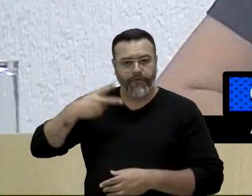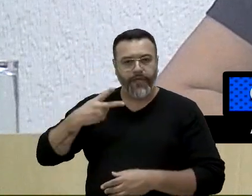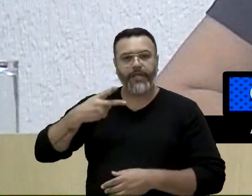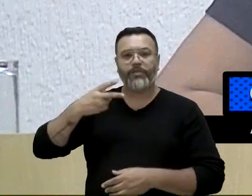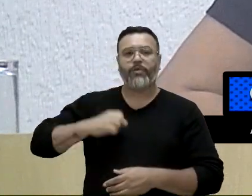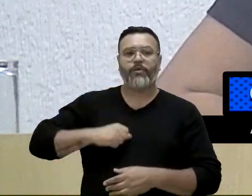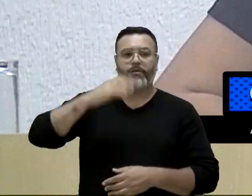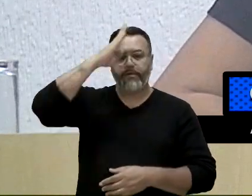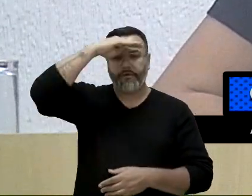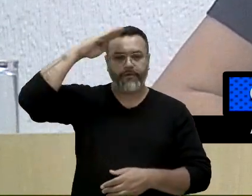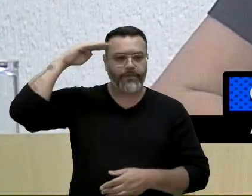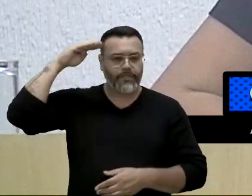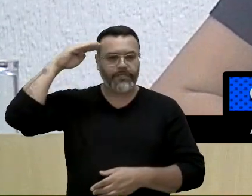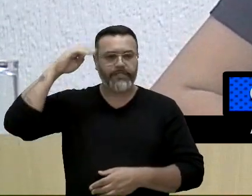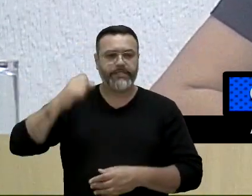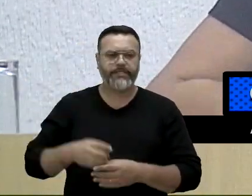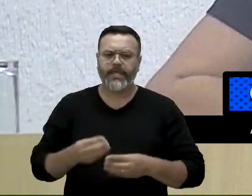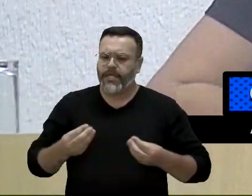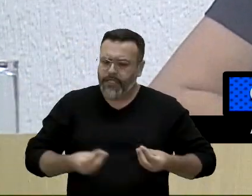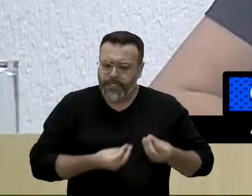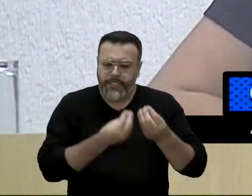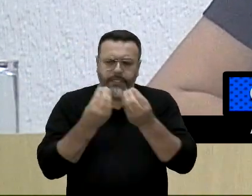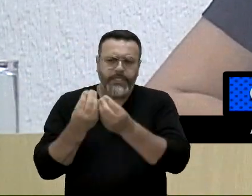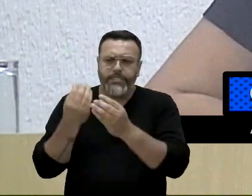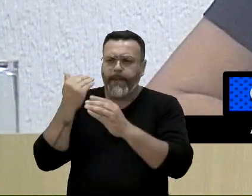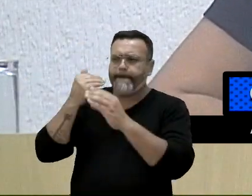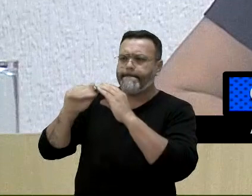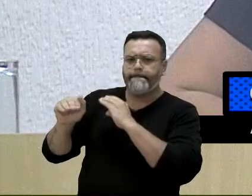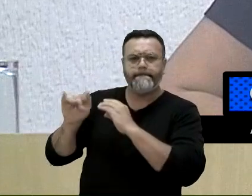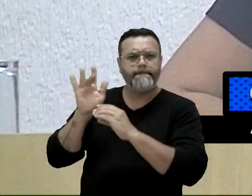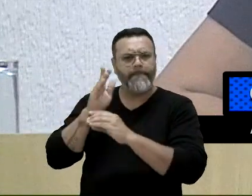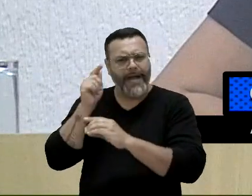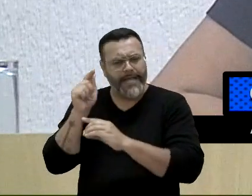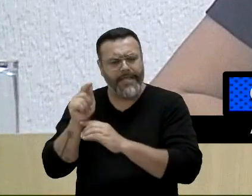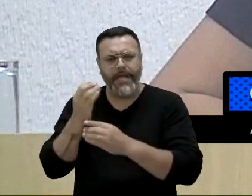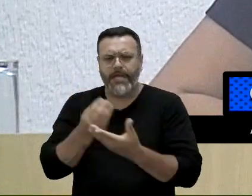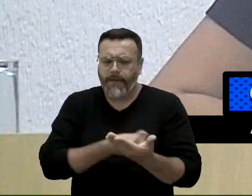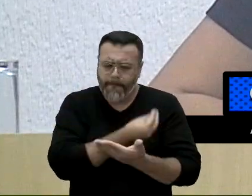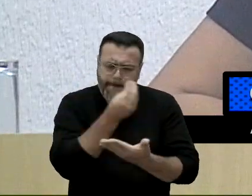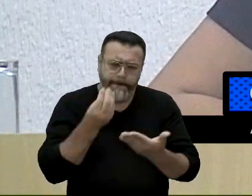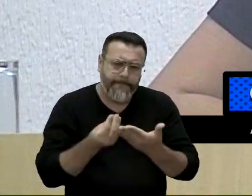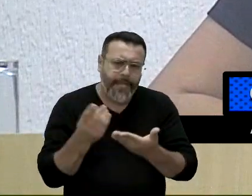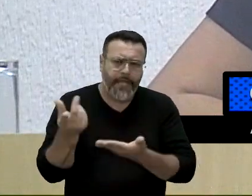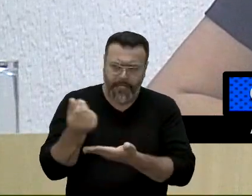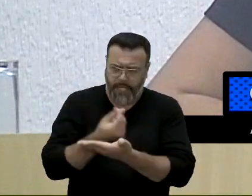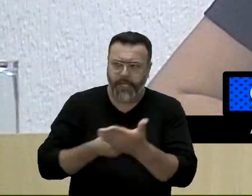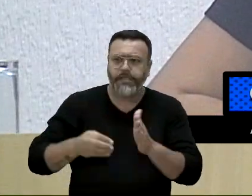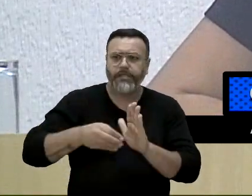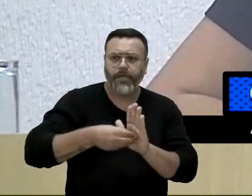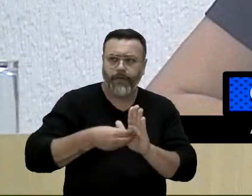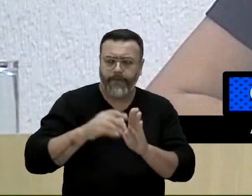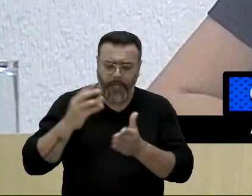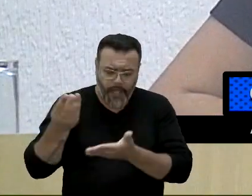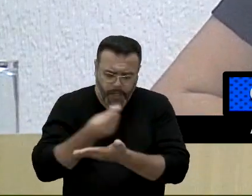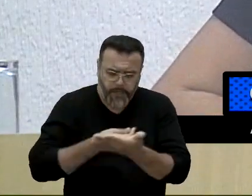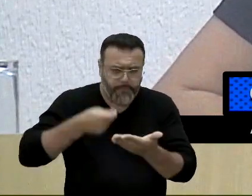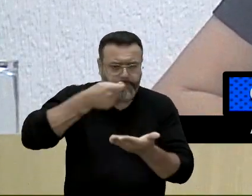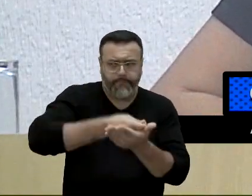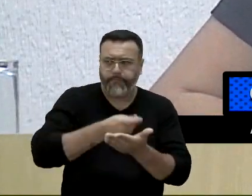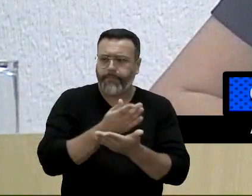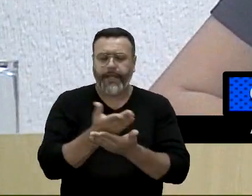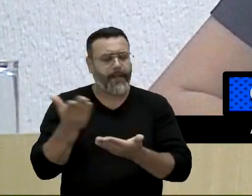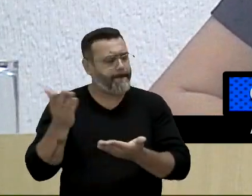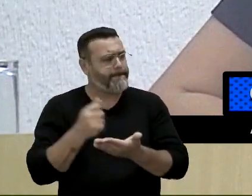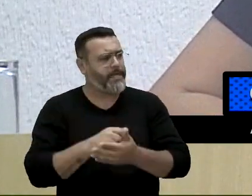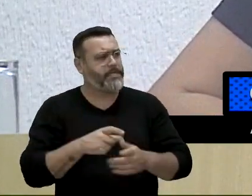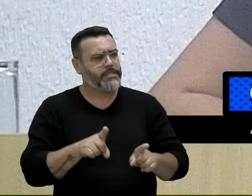tempo destina emendas para a maternidade, fala bastante nisso, né? Então, muito bacana, e muito obrigada pela presença